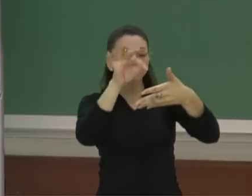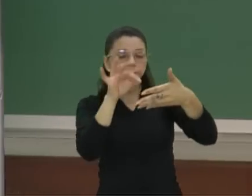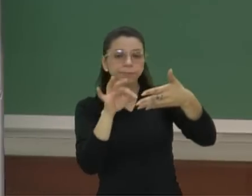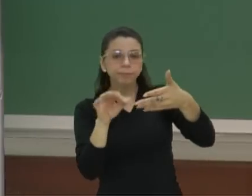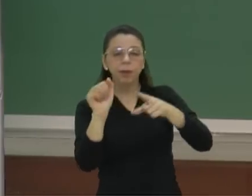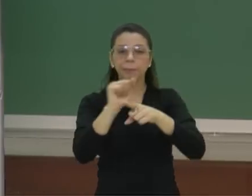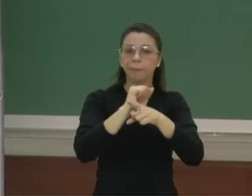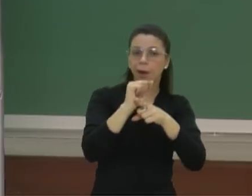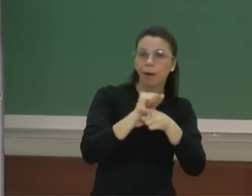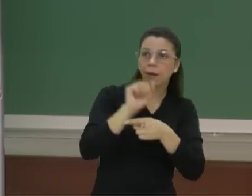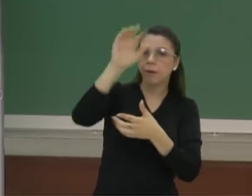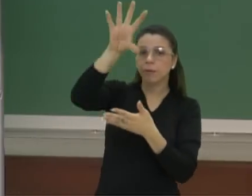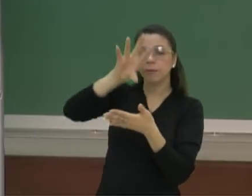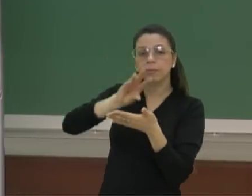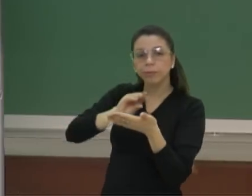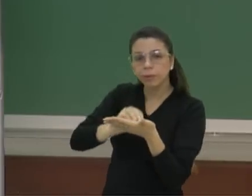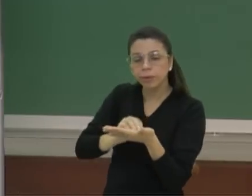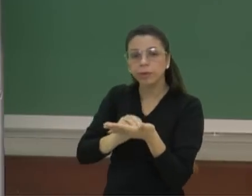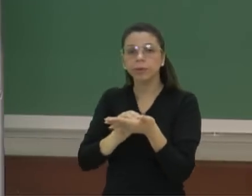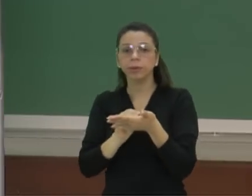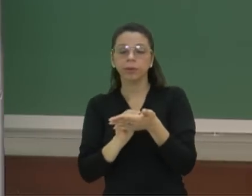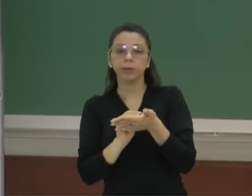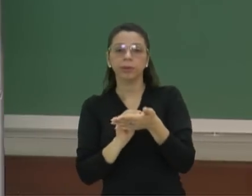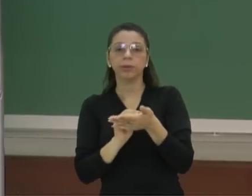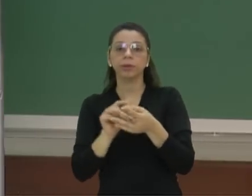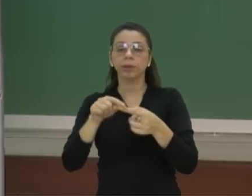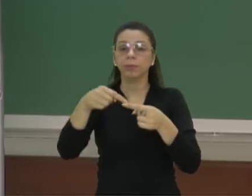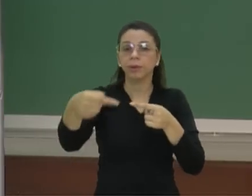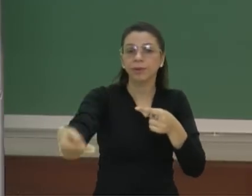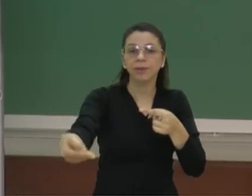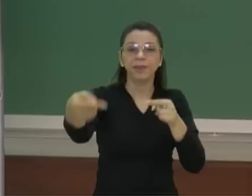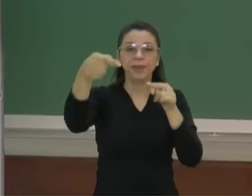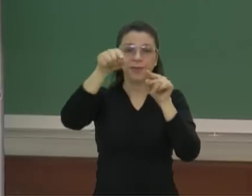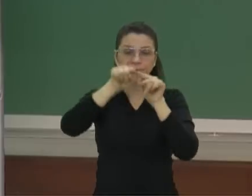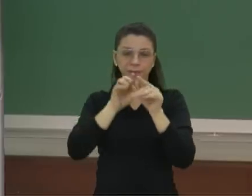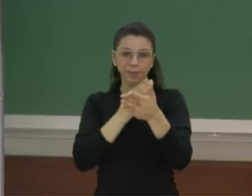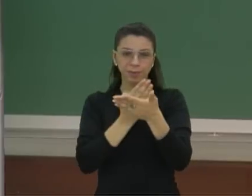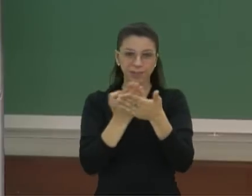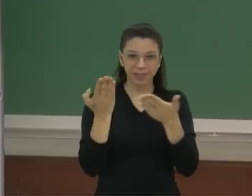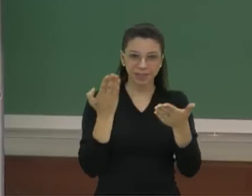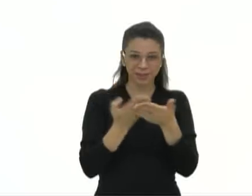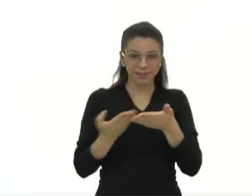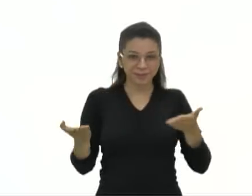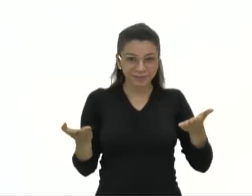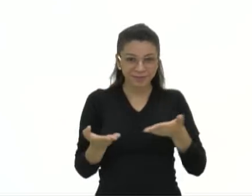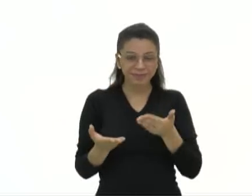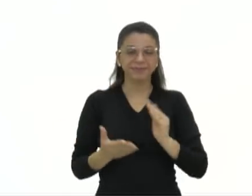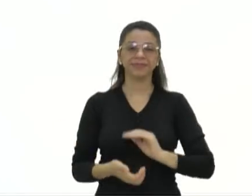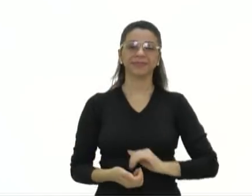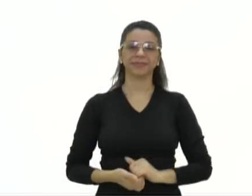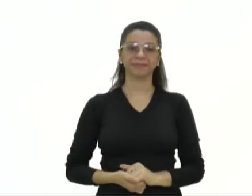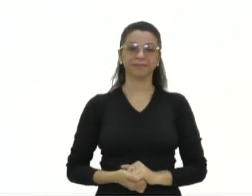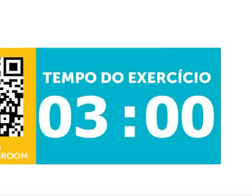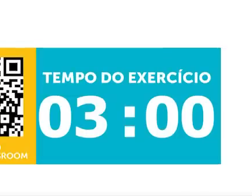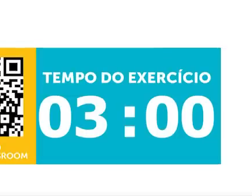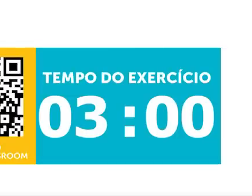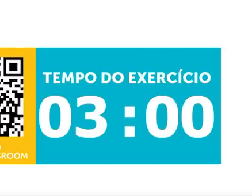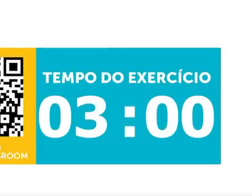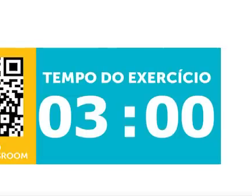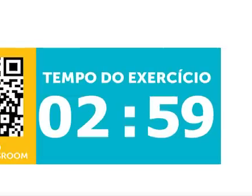consertarem, copiarem, arrumarem esse exercício e daí nós começamos a nossa aula de hoje.